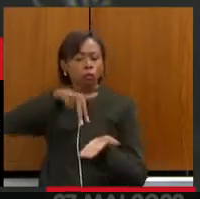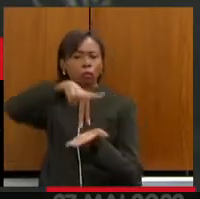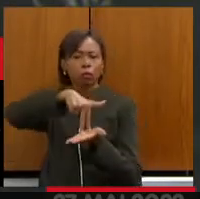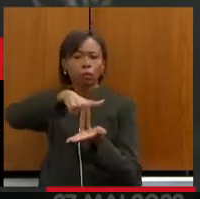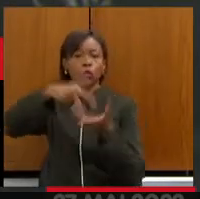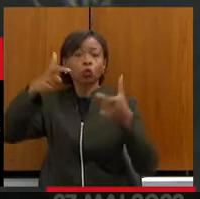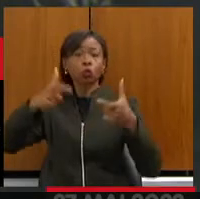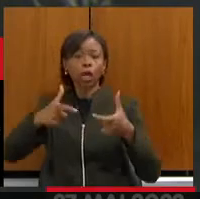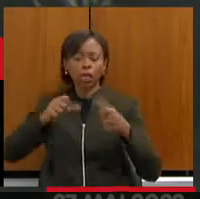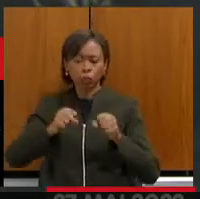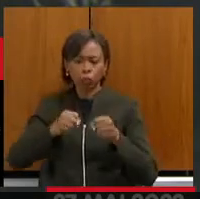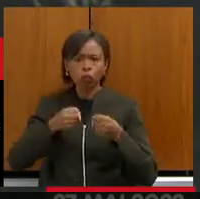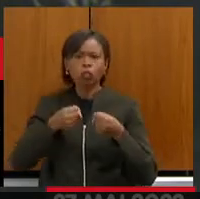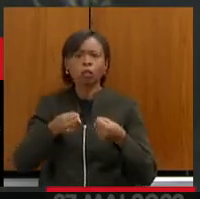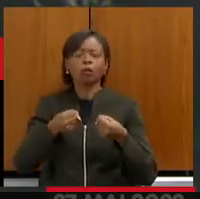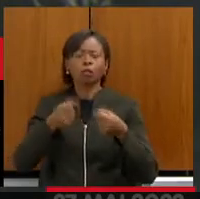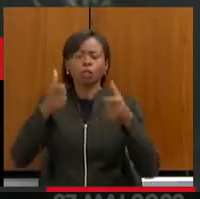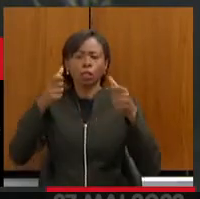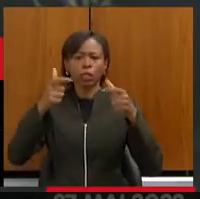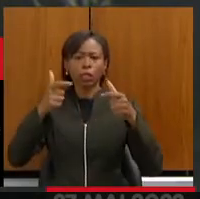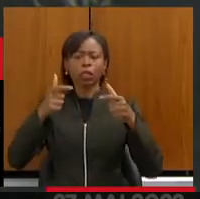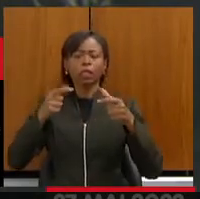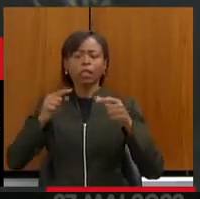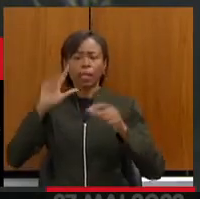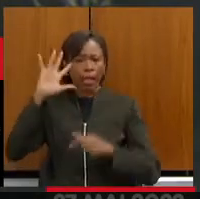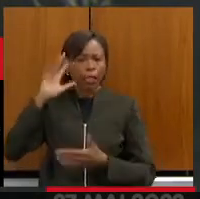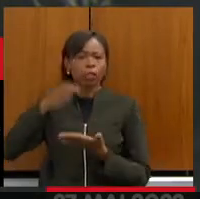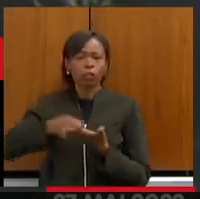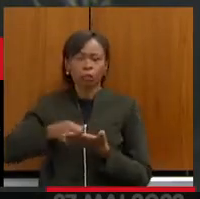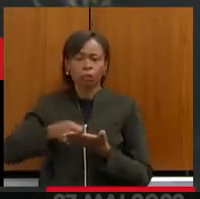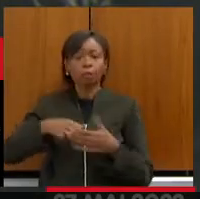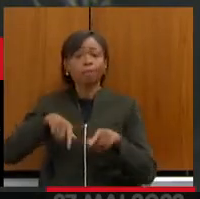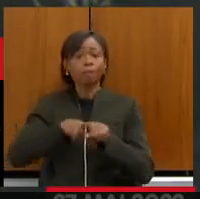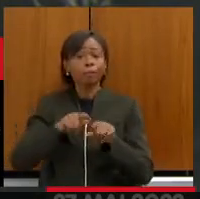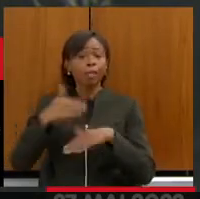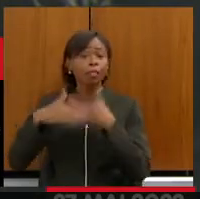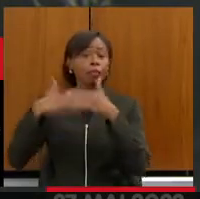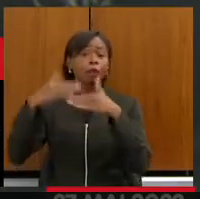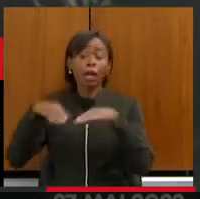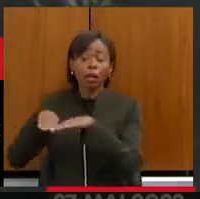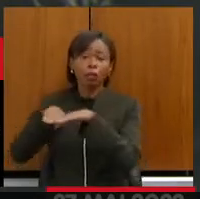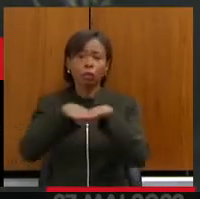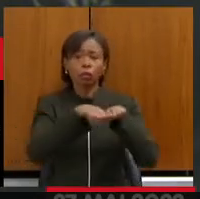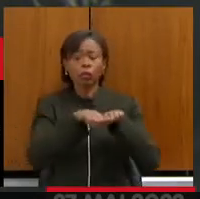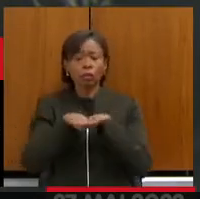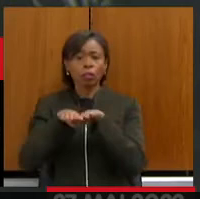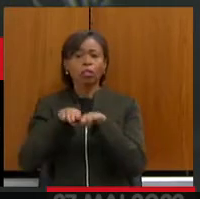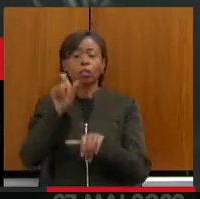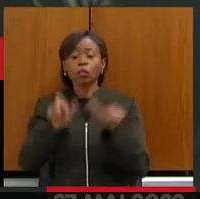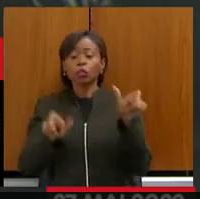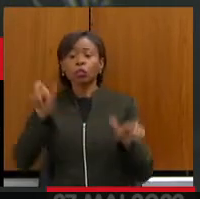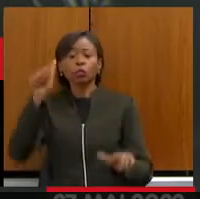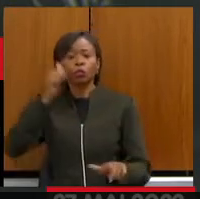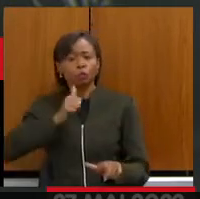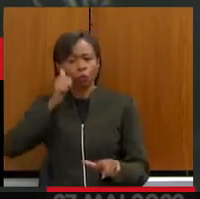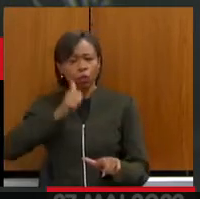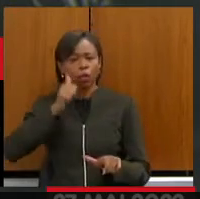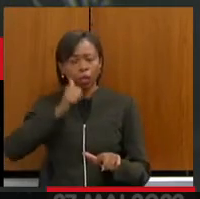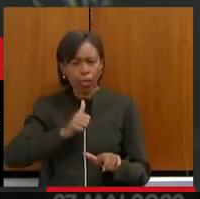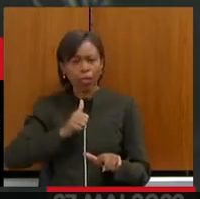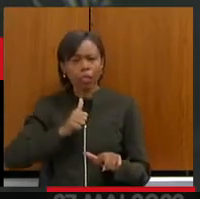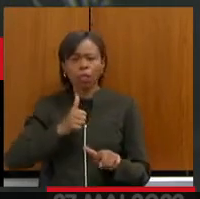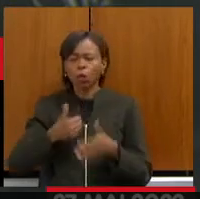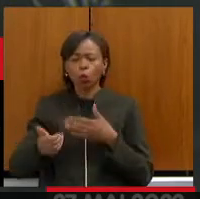a promoção da igualdade de gênero no empoderamento de mulheres considerando a diversidade das mineiras em